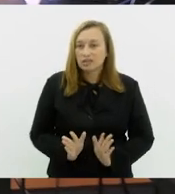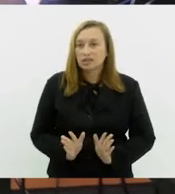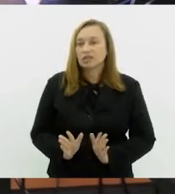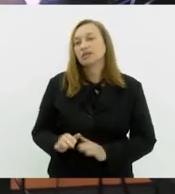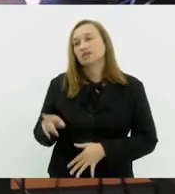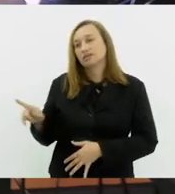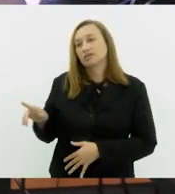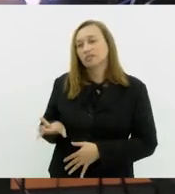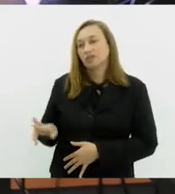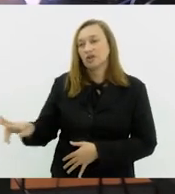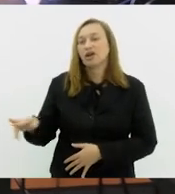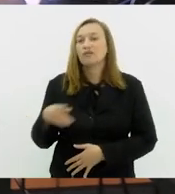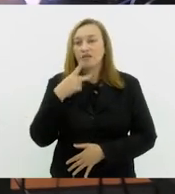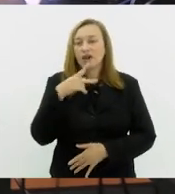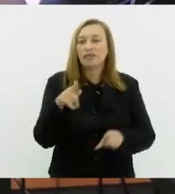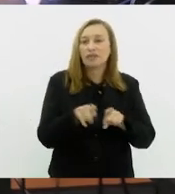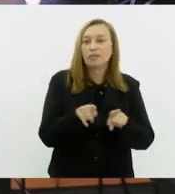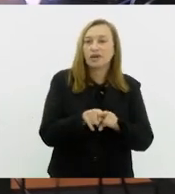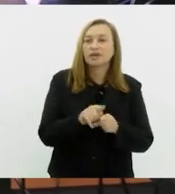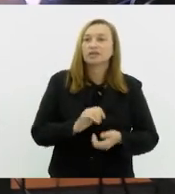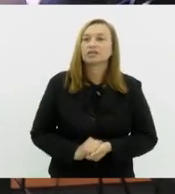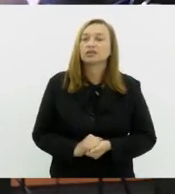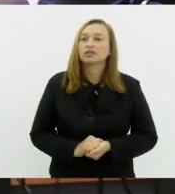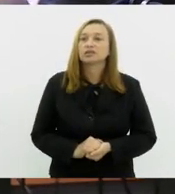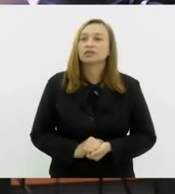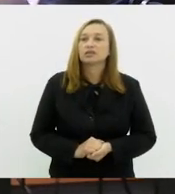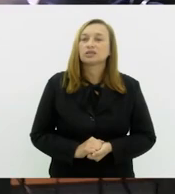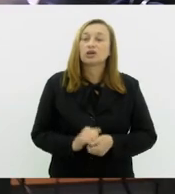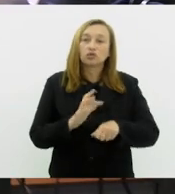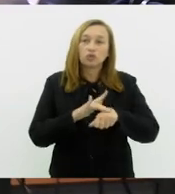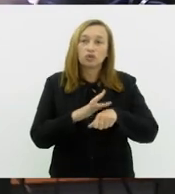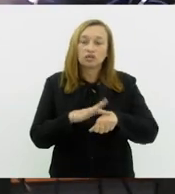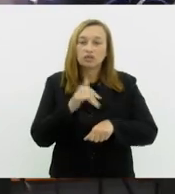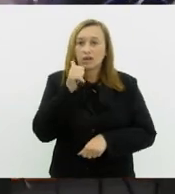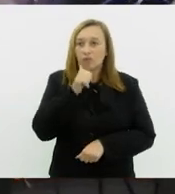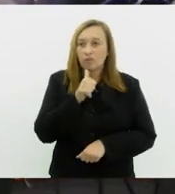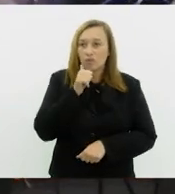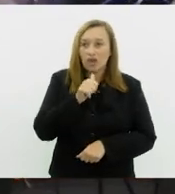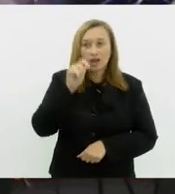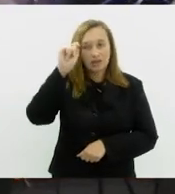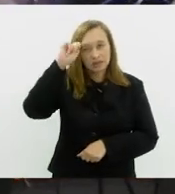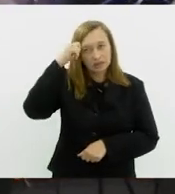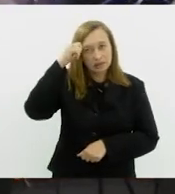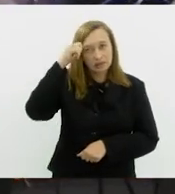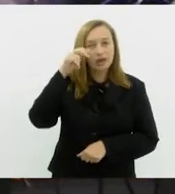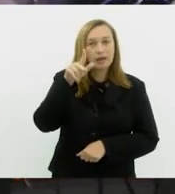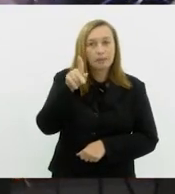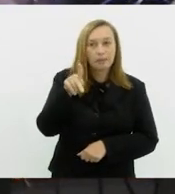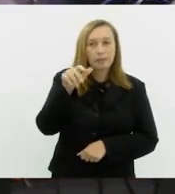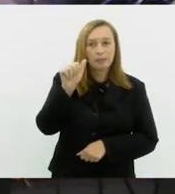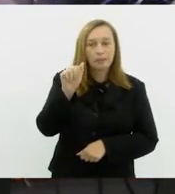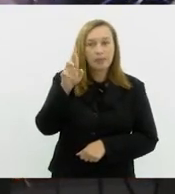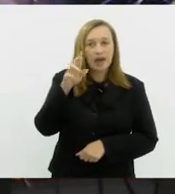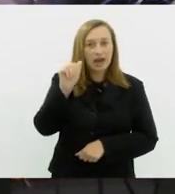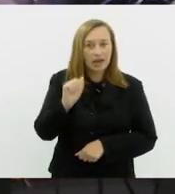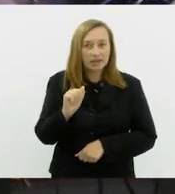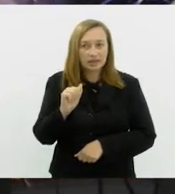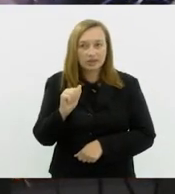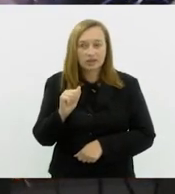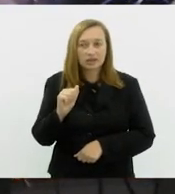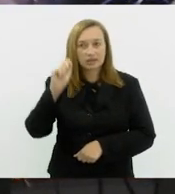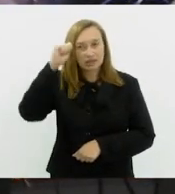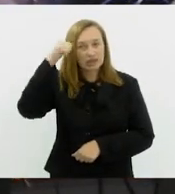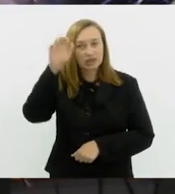de pontuar também o adoecimento das mulheres, principalmente mulheres pretas, pardas, mulheres negras no geral, e que vêm